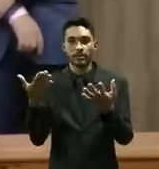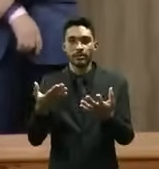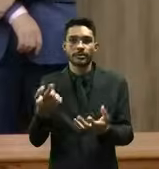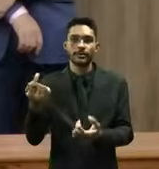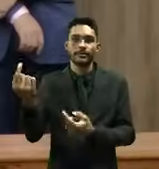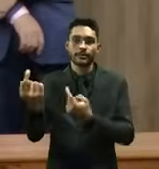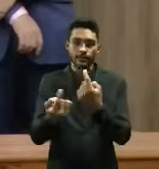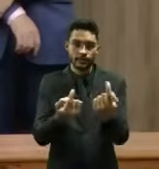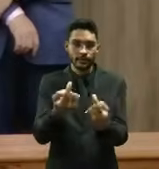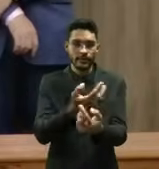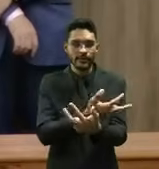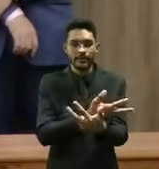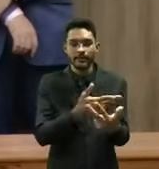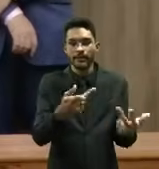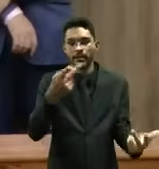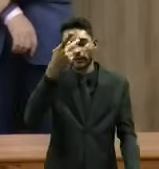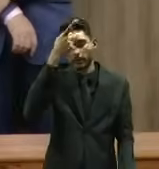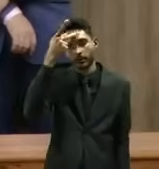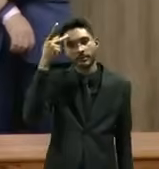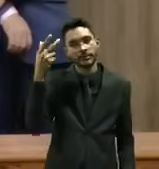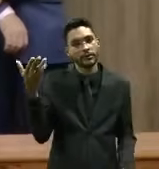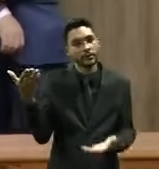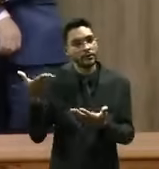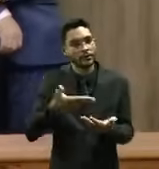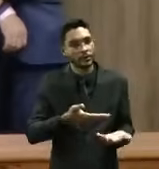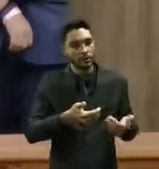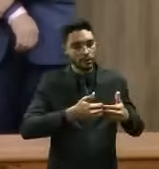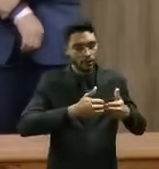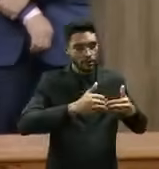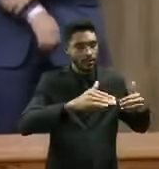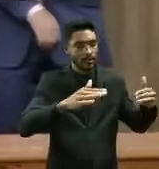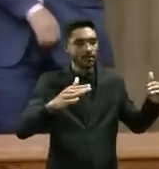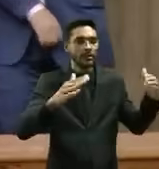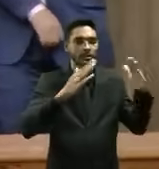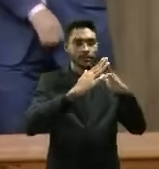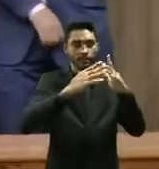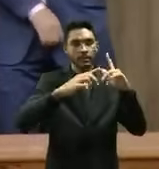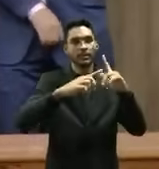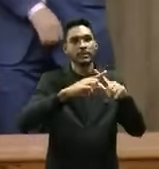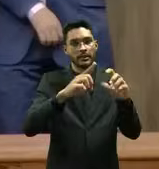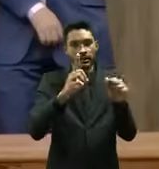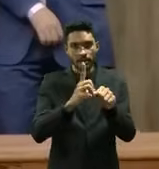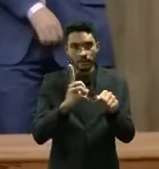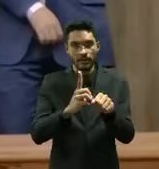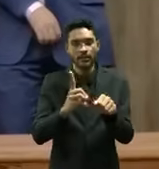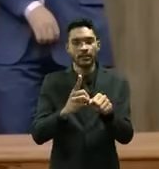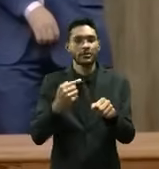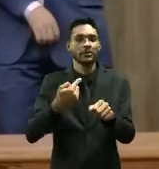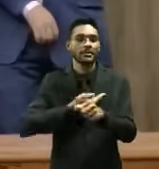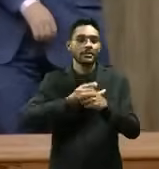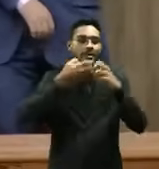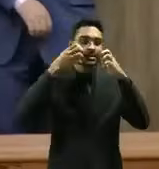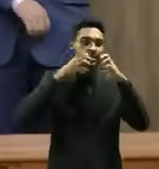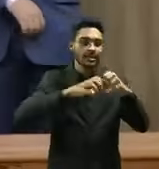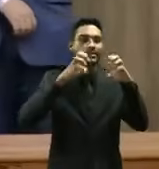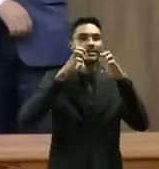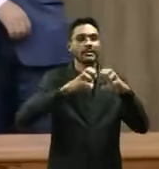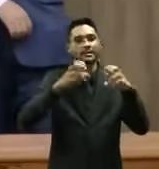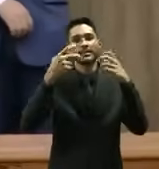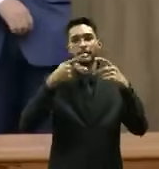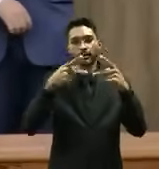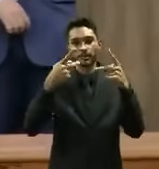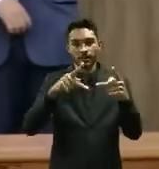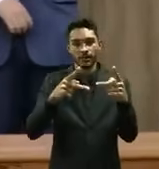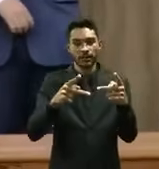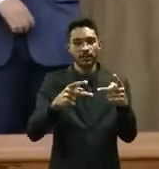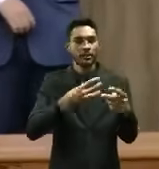vamos abrir uma igreja Assembleia de Deus nós vamos trabalhar aqui com a palavra de Deus e os filhos Disseram que ele estava